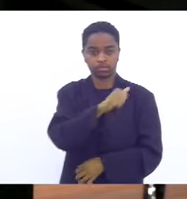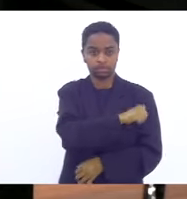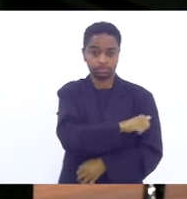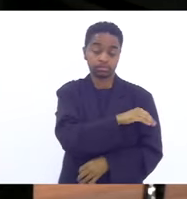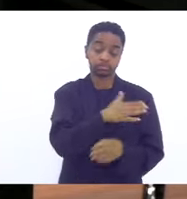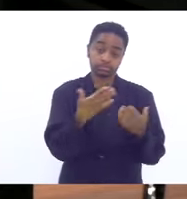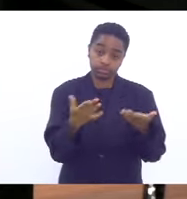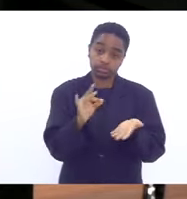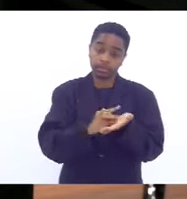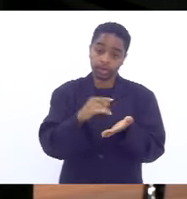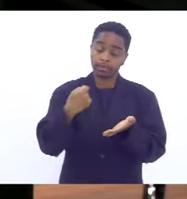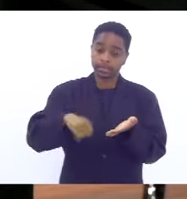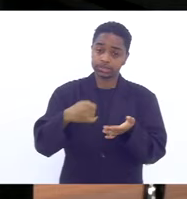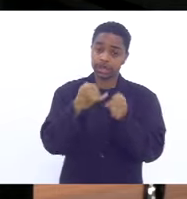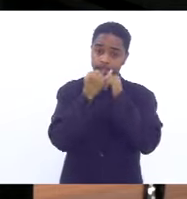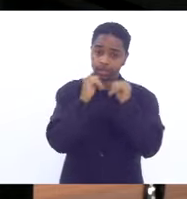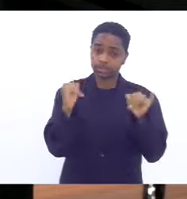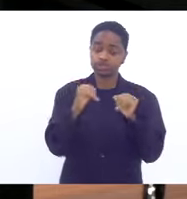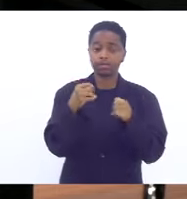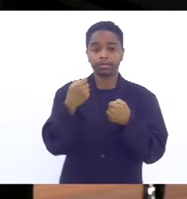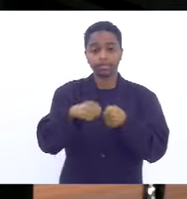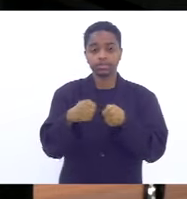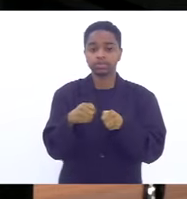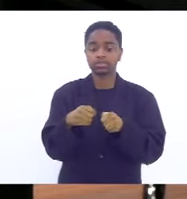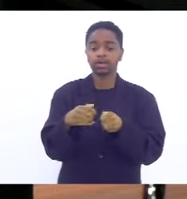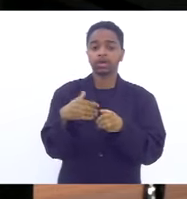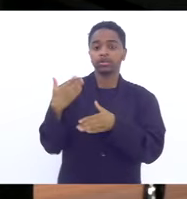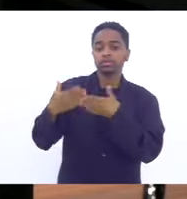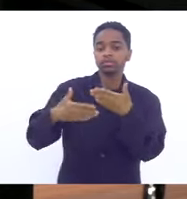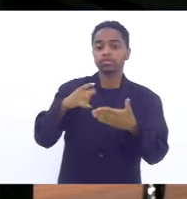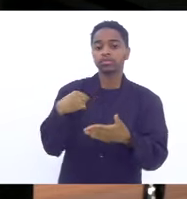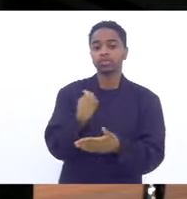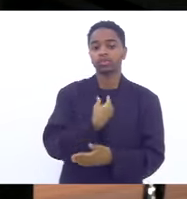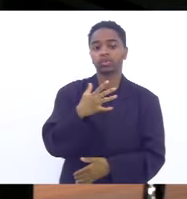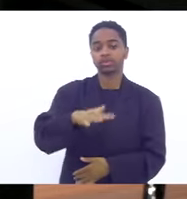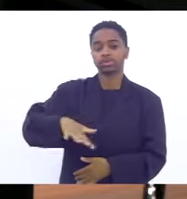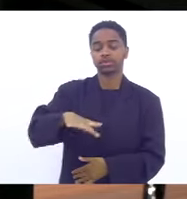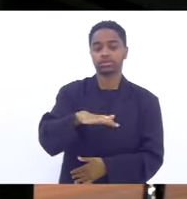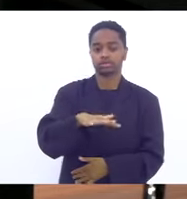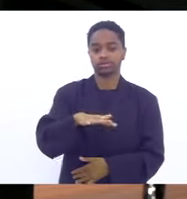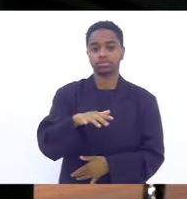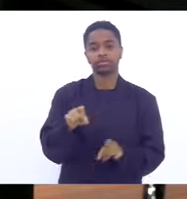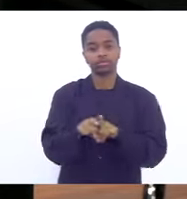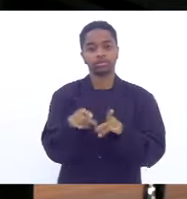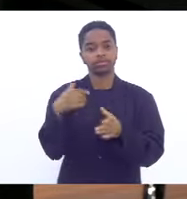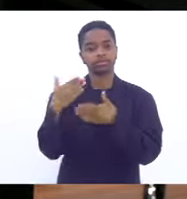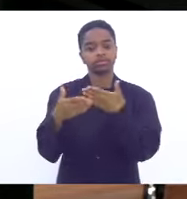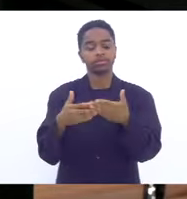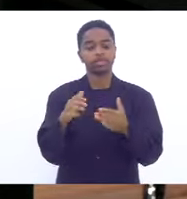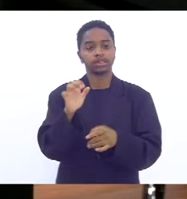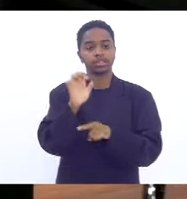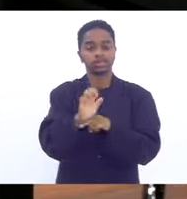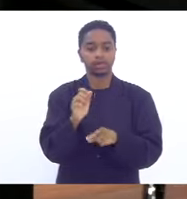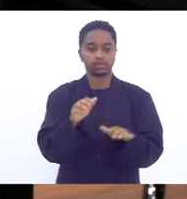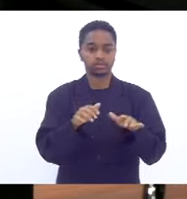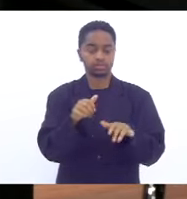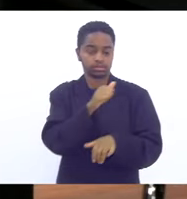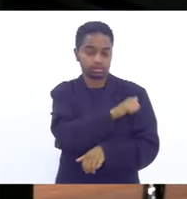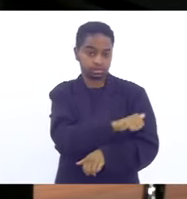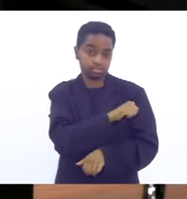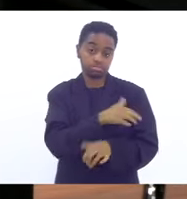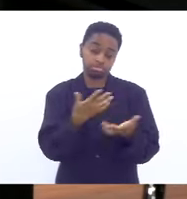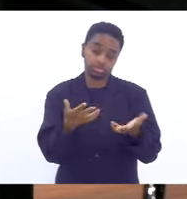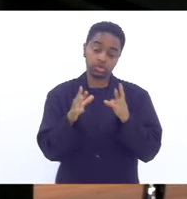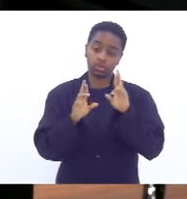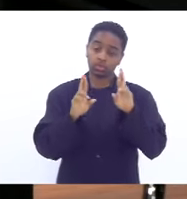precisar, né, de energia para desenvolver a nossa região, para desenvolver o nosso Estado. Então, eu espero que esse movimento que a gente está fazendo